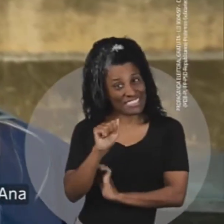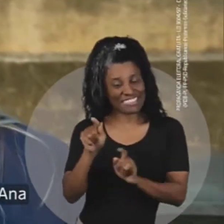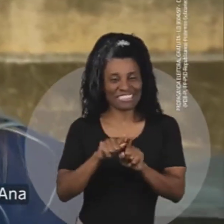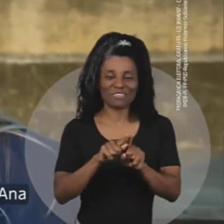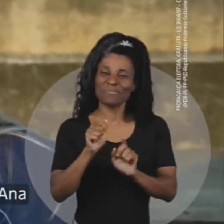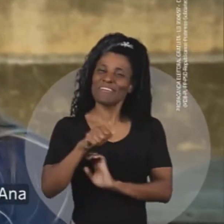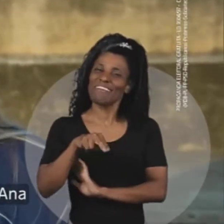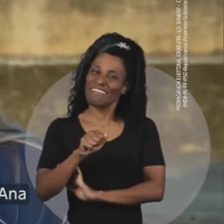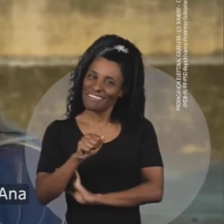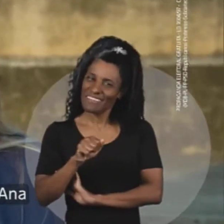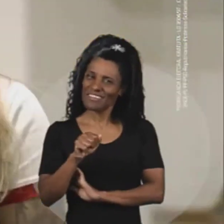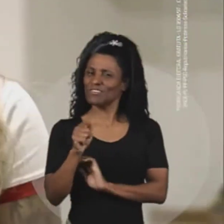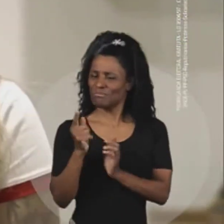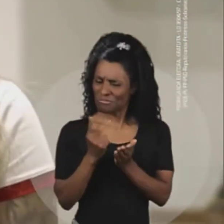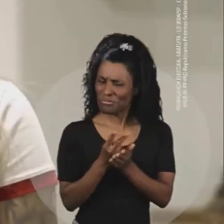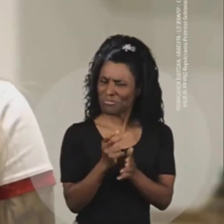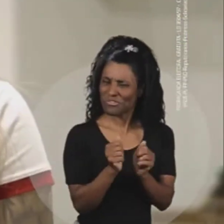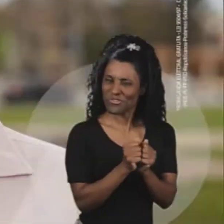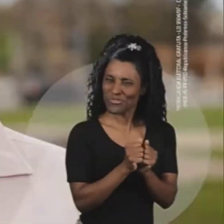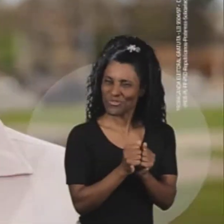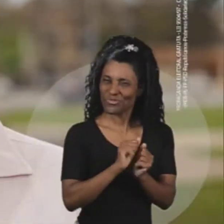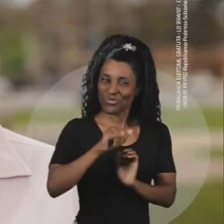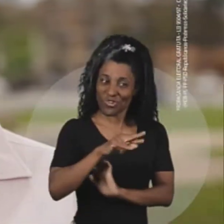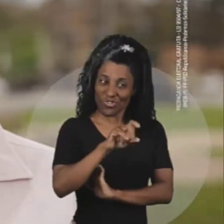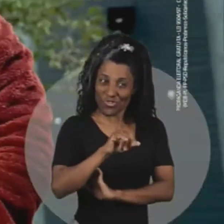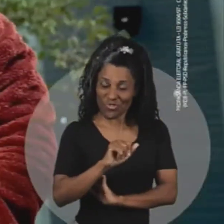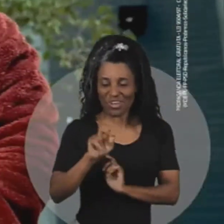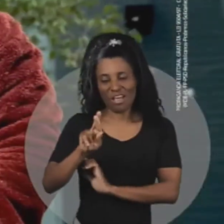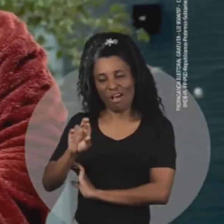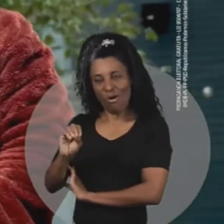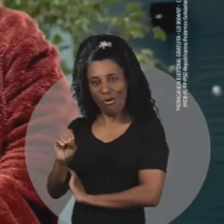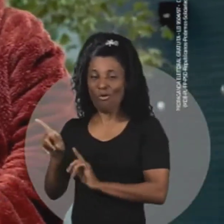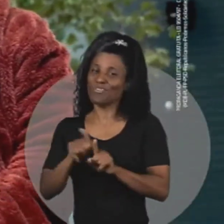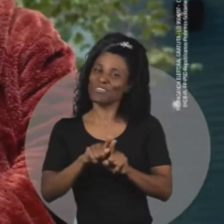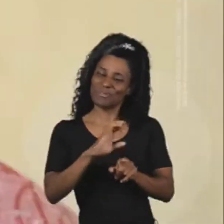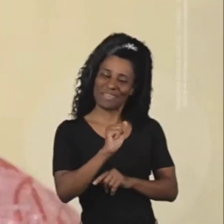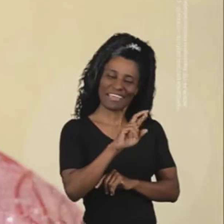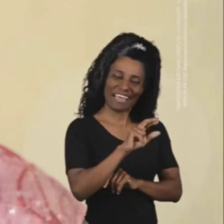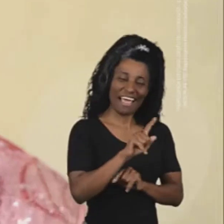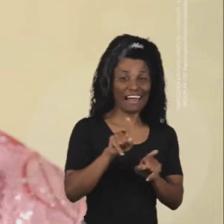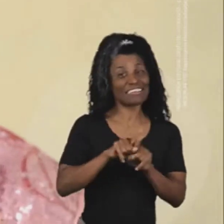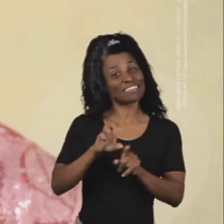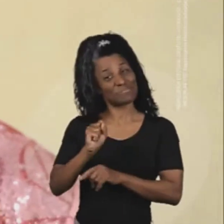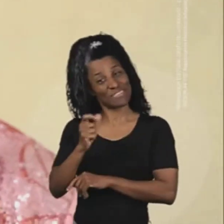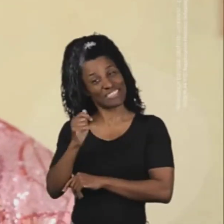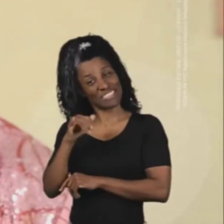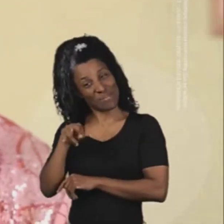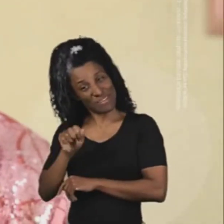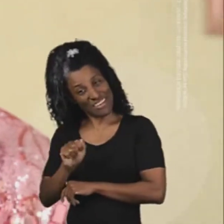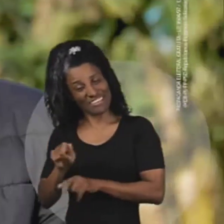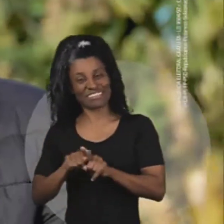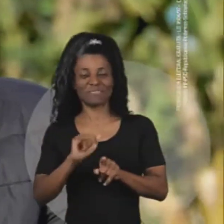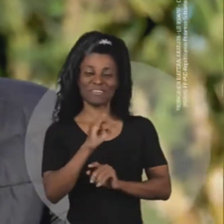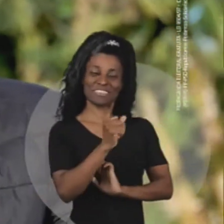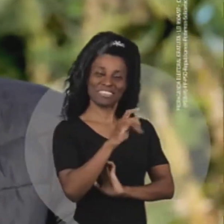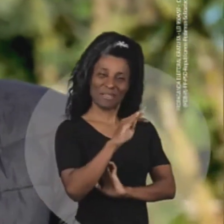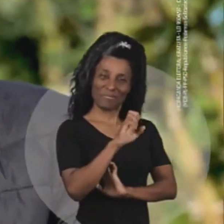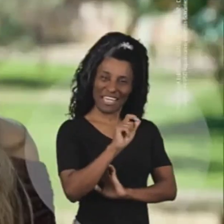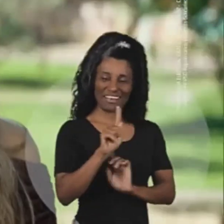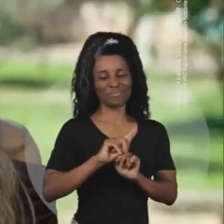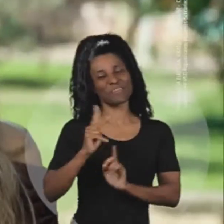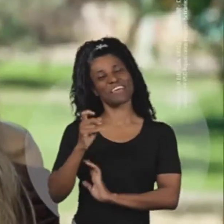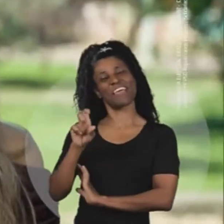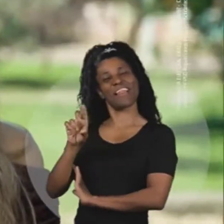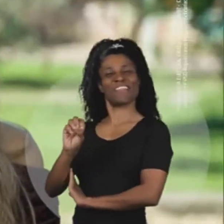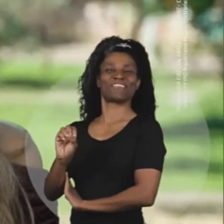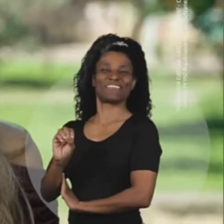com a Ana, com a Júlia e a Rô. Eu vou com a Carla e a Sabrina, Isabela